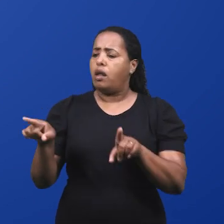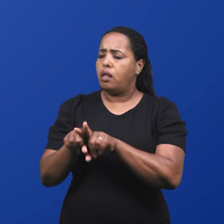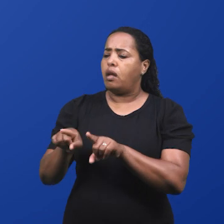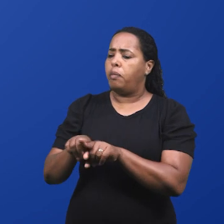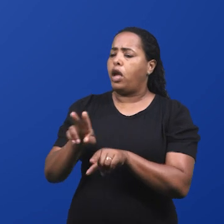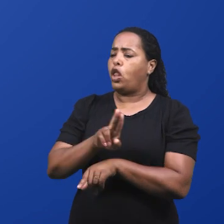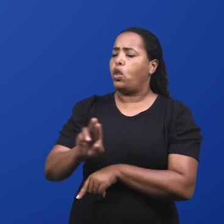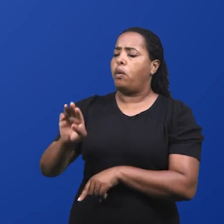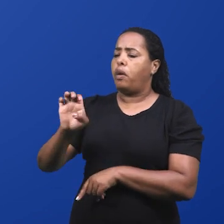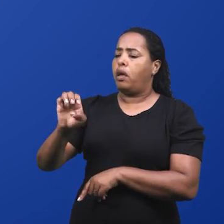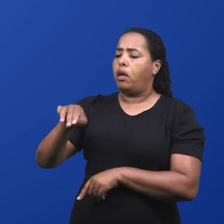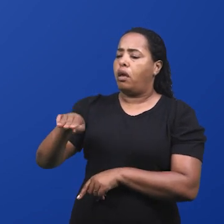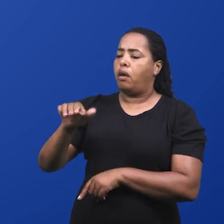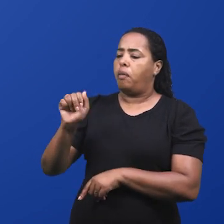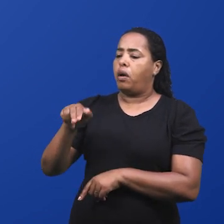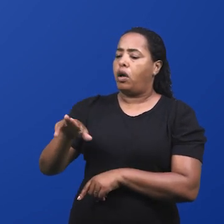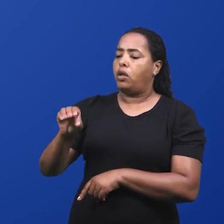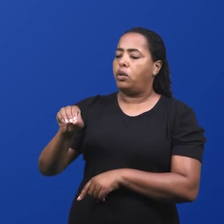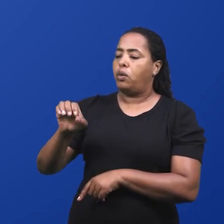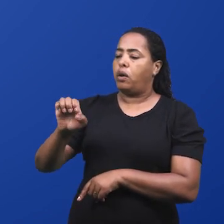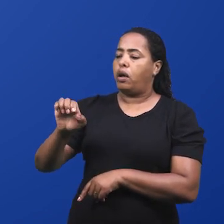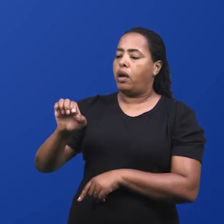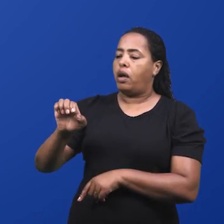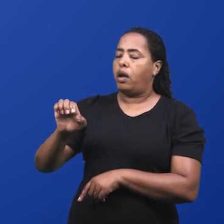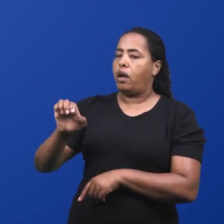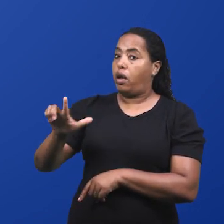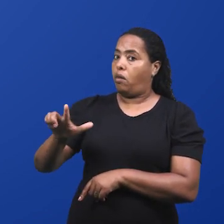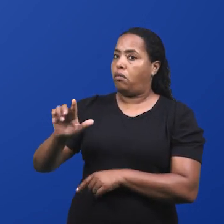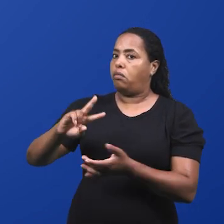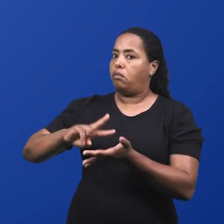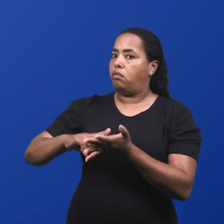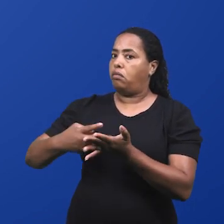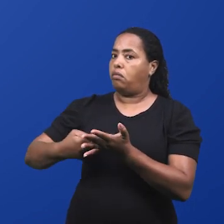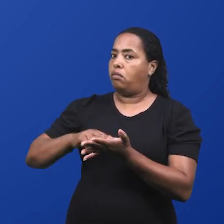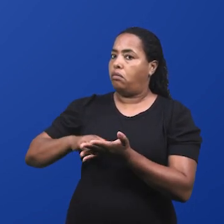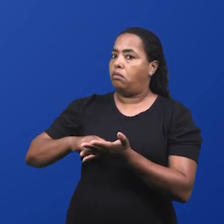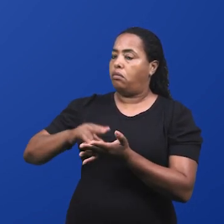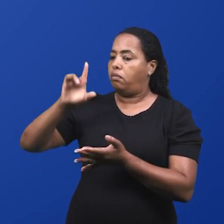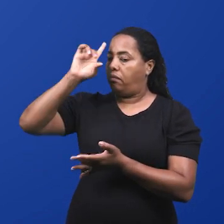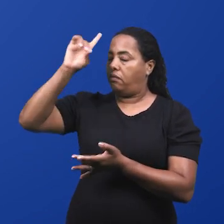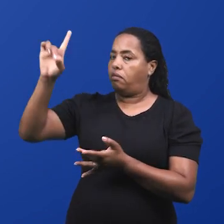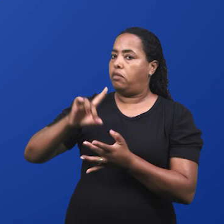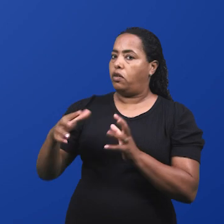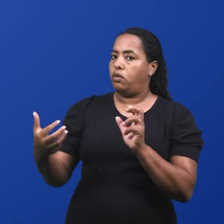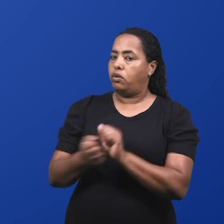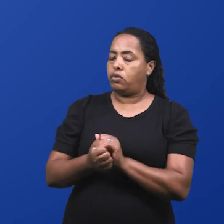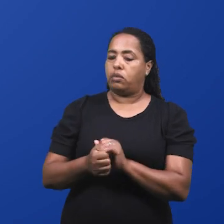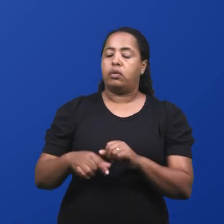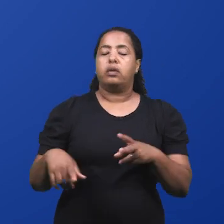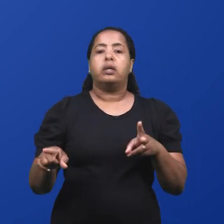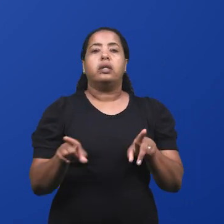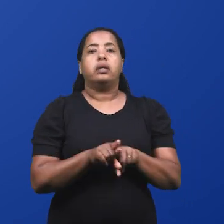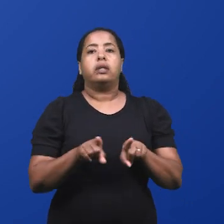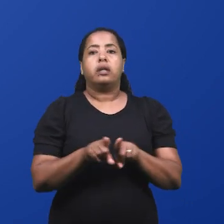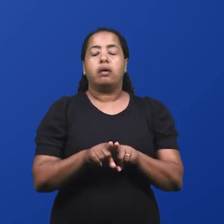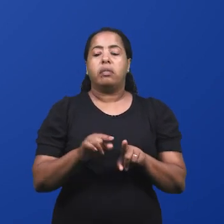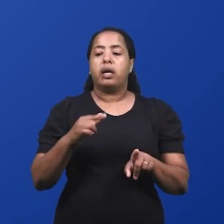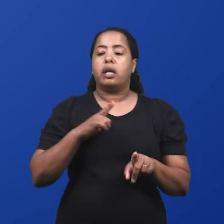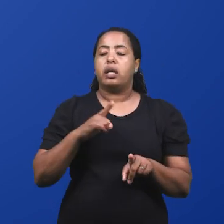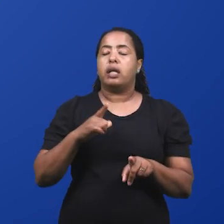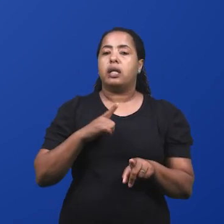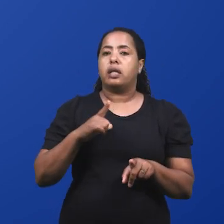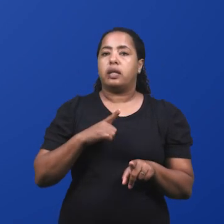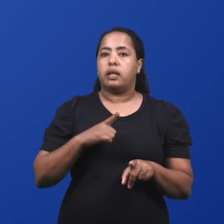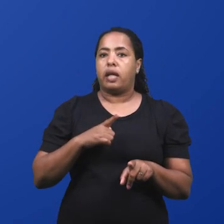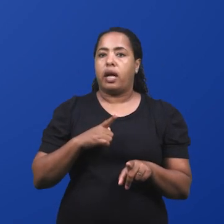Ele também será chamado pelo nome Emanuel. Emanuel traduzido é Deus conosco. E também falando do Espírito Santo,